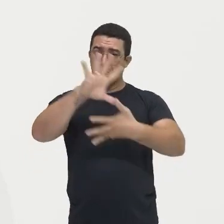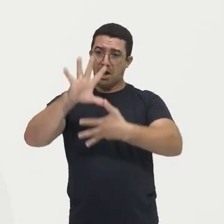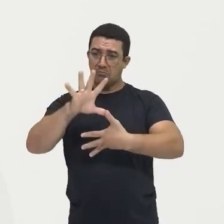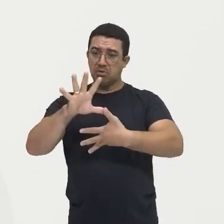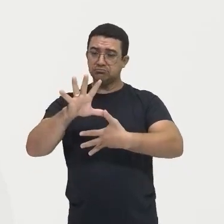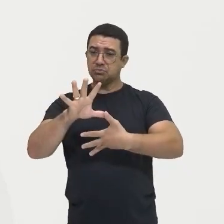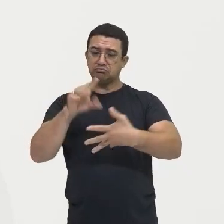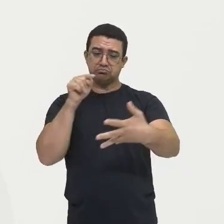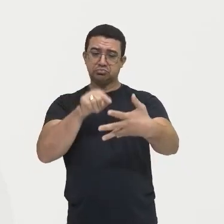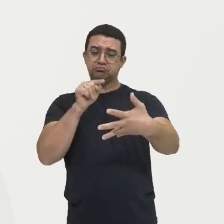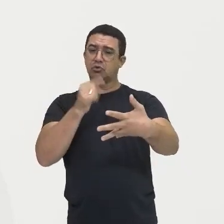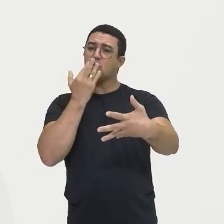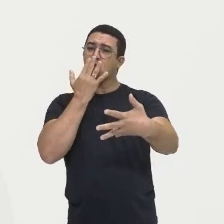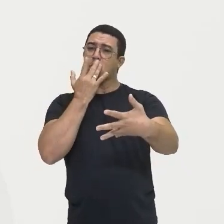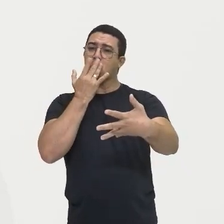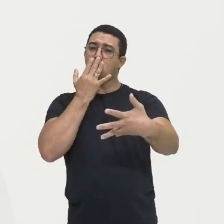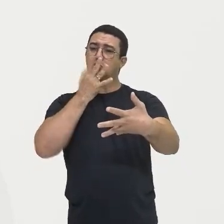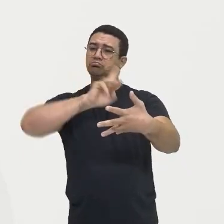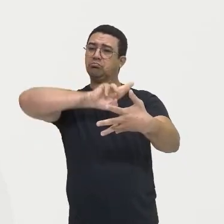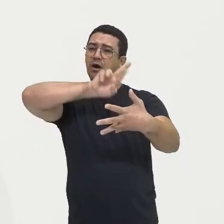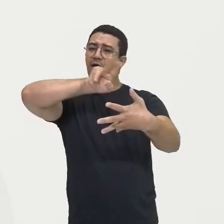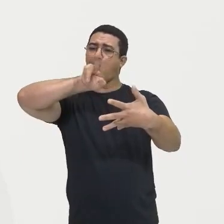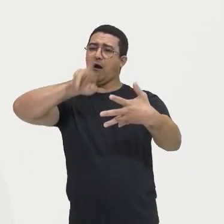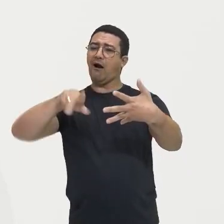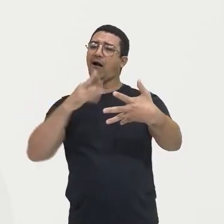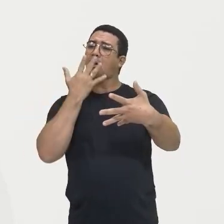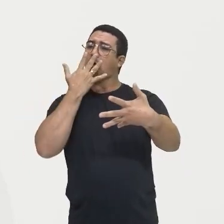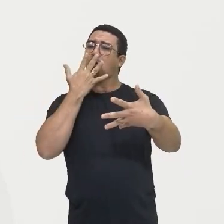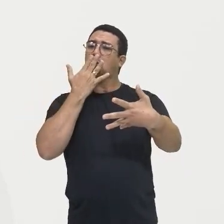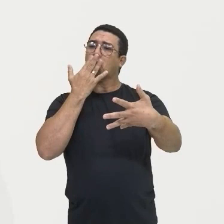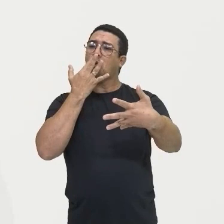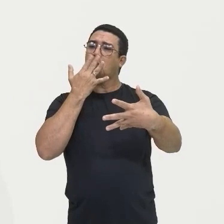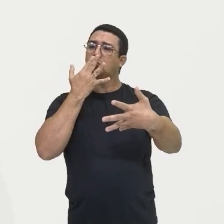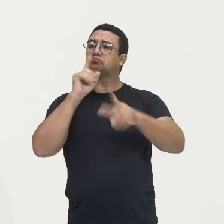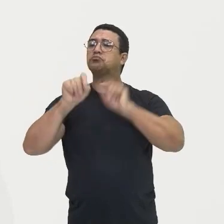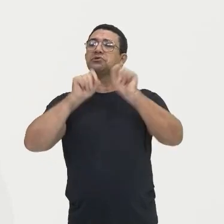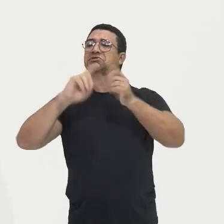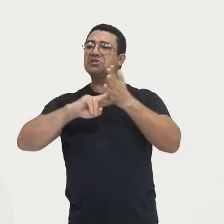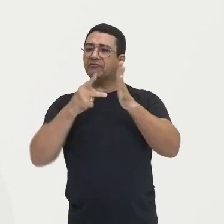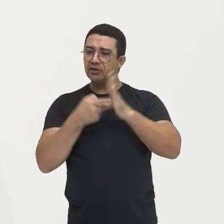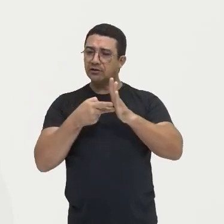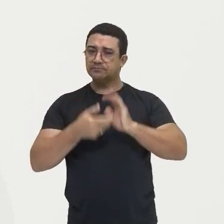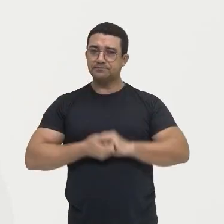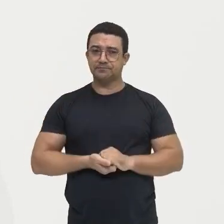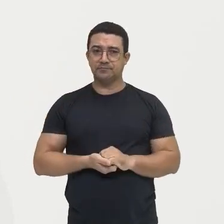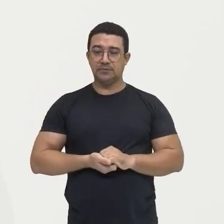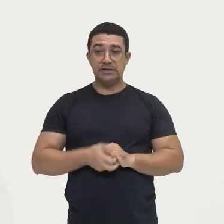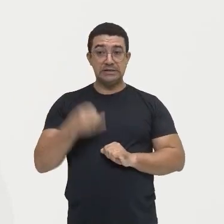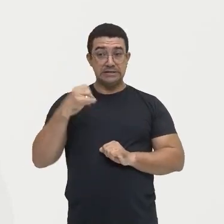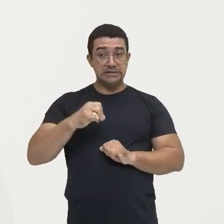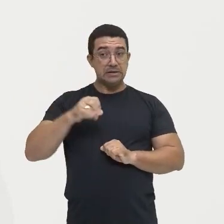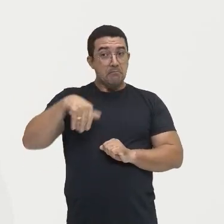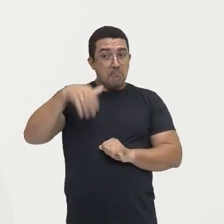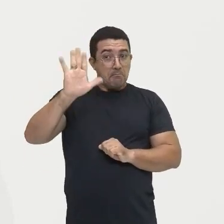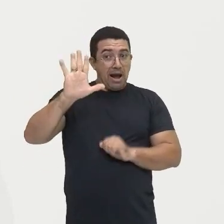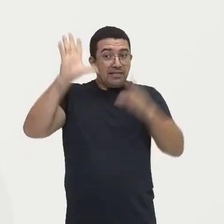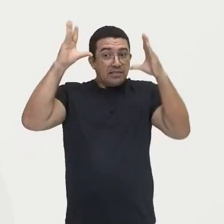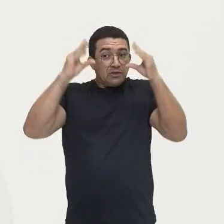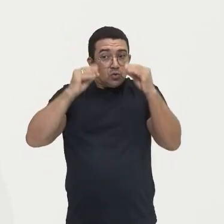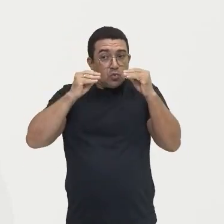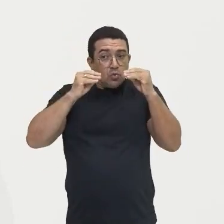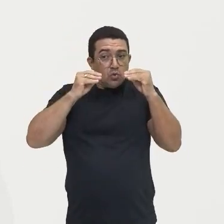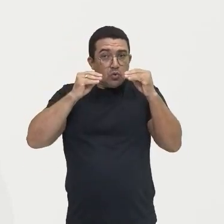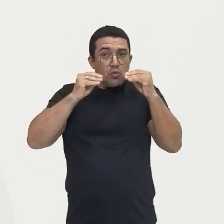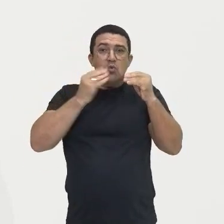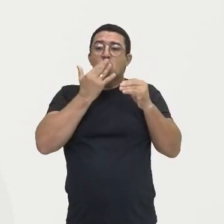temos diversas cores, perdão, nesse mapa. O que essas cores querem dizer aqui, professor? Quanto mais escuro for, não dá para ler aqui, mas eu vou